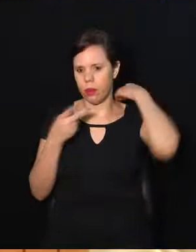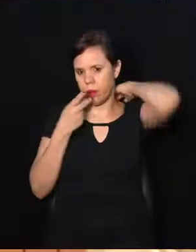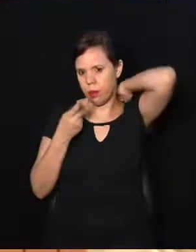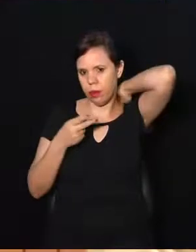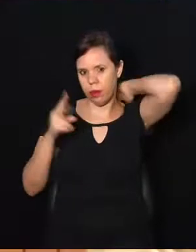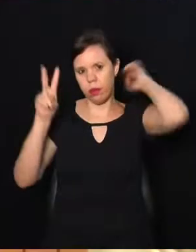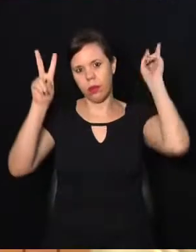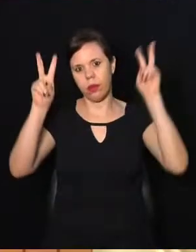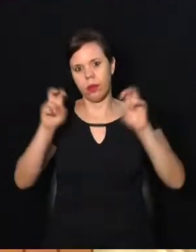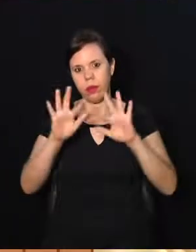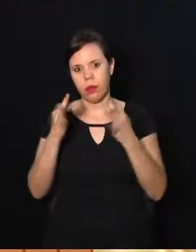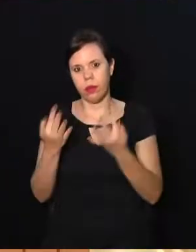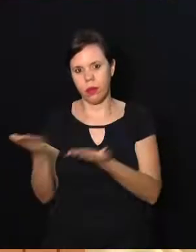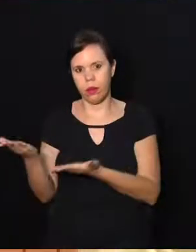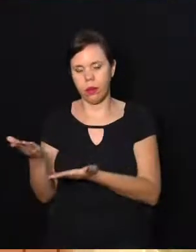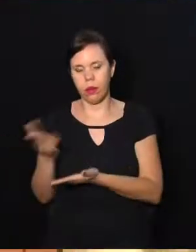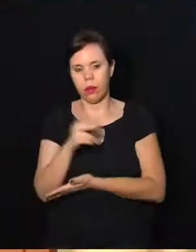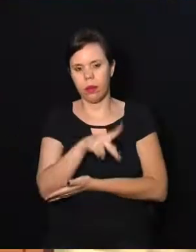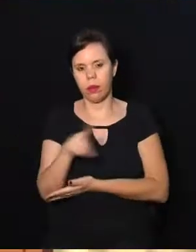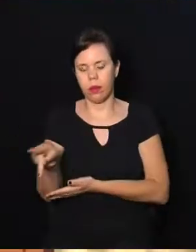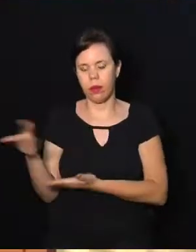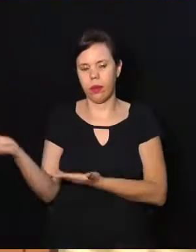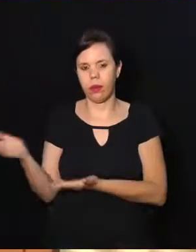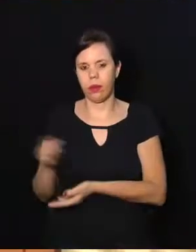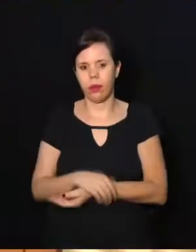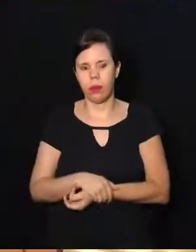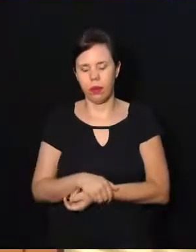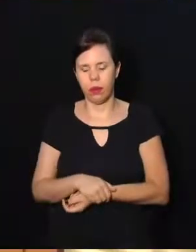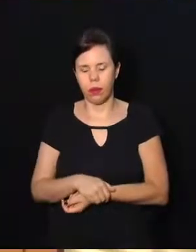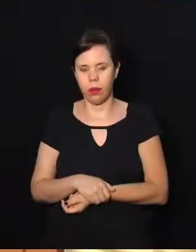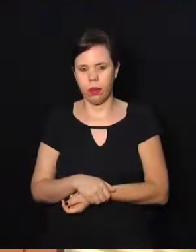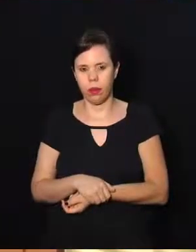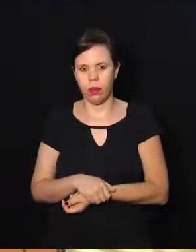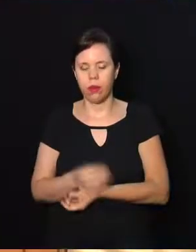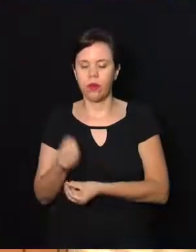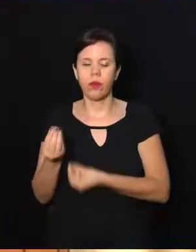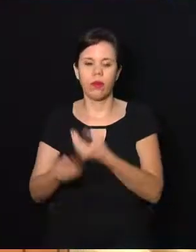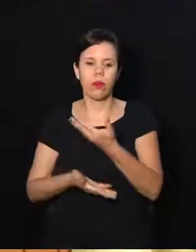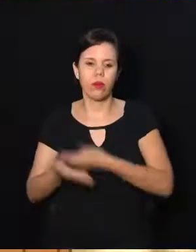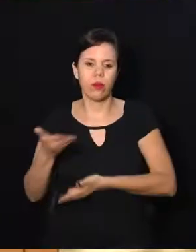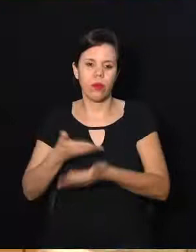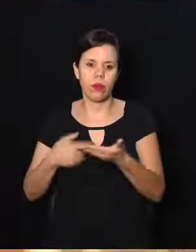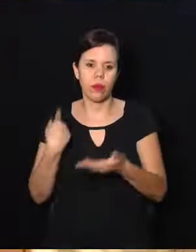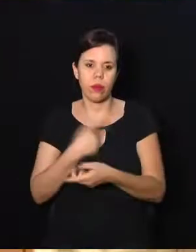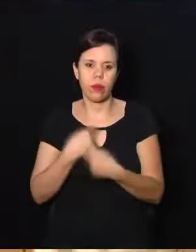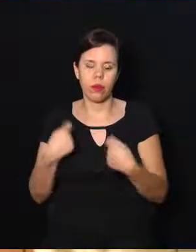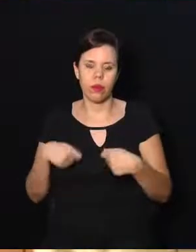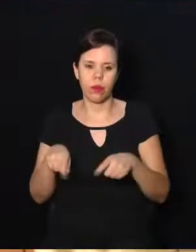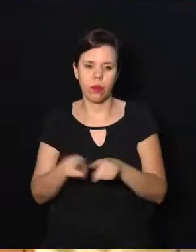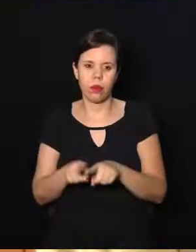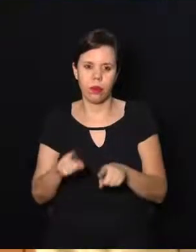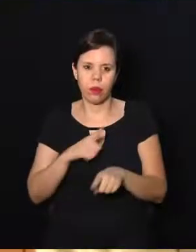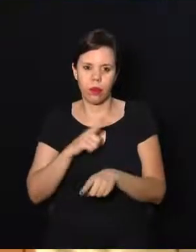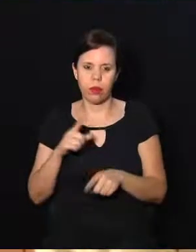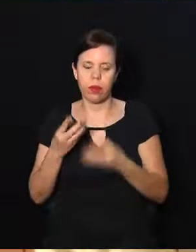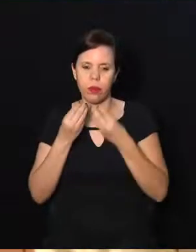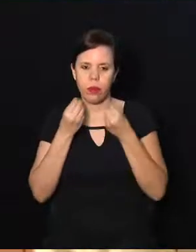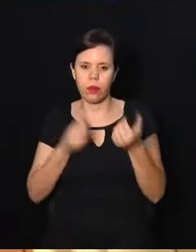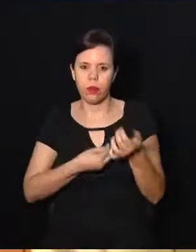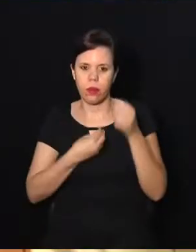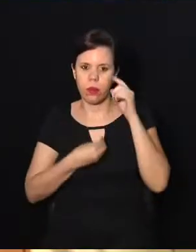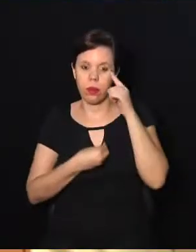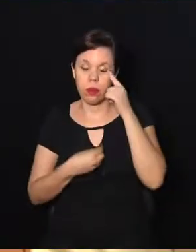sobre família, mestre. Falar sobre esse convívio familiar que nós tanto precisamos para que tenhamos qualidade de